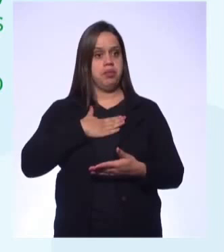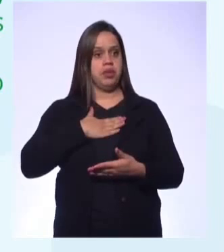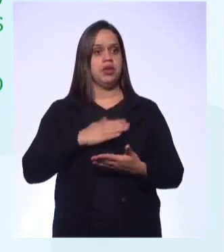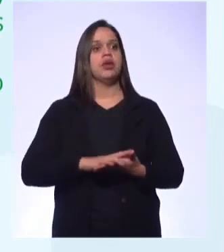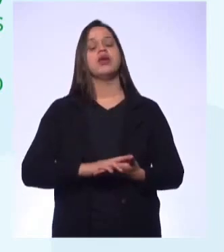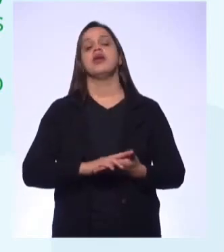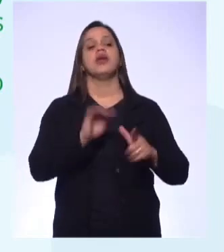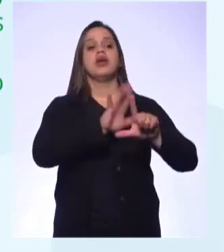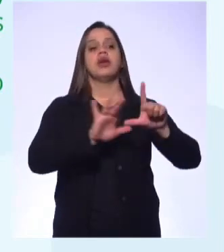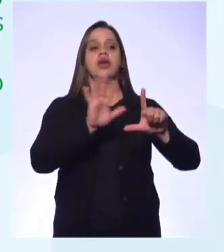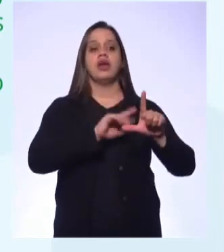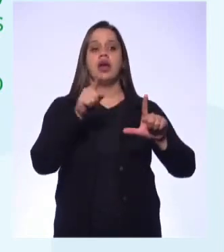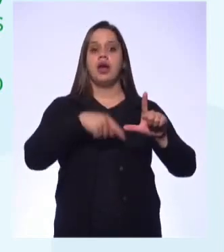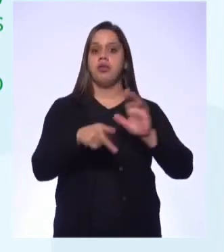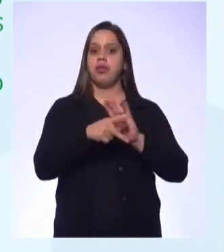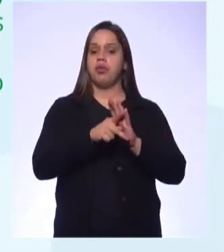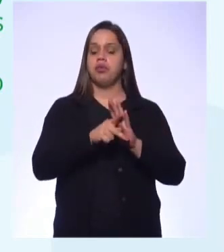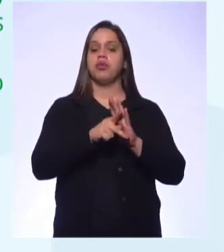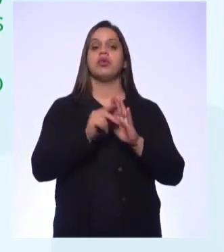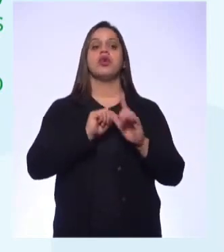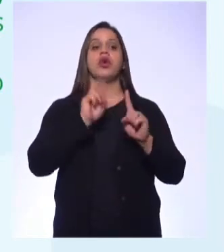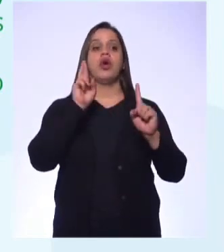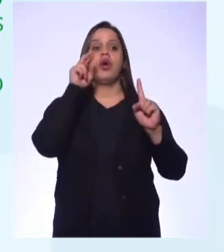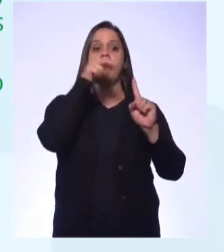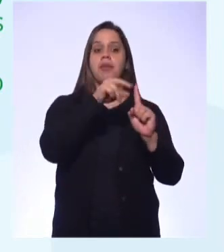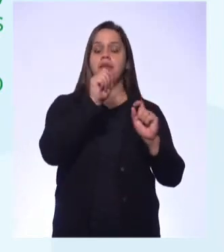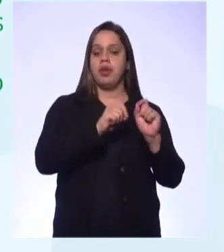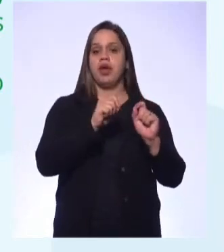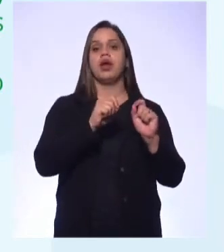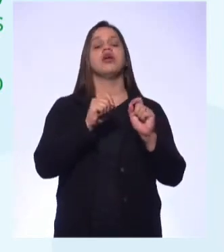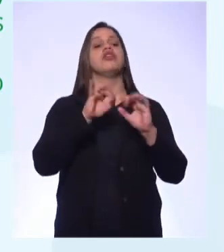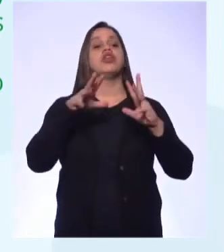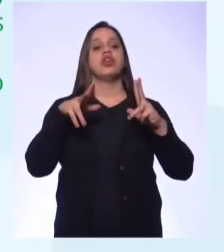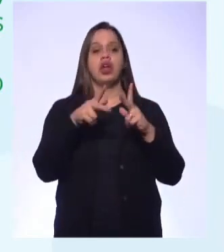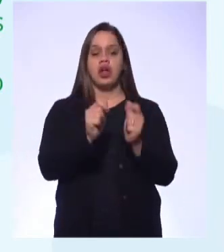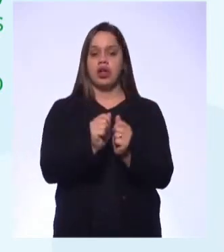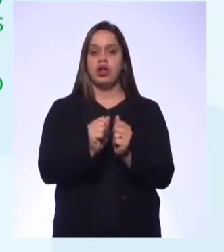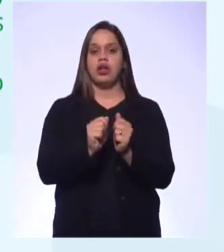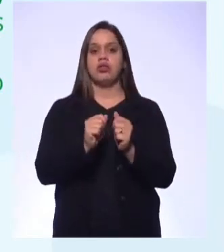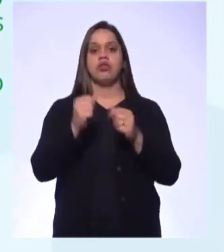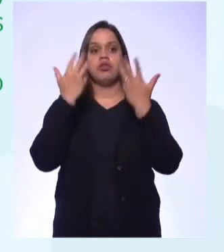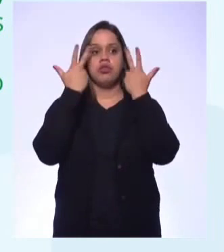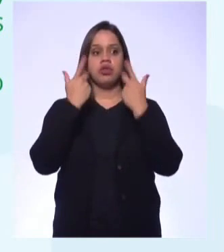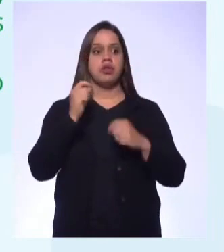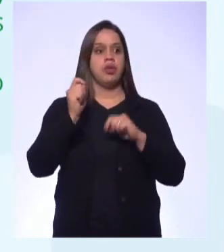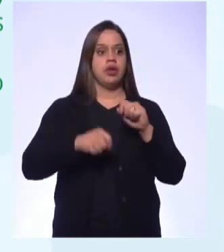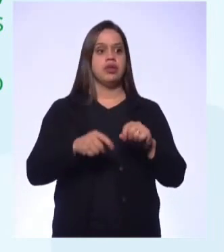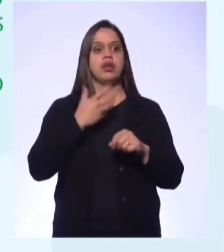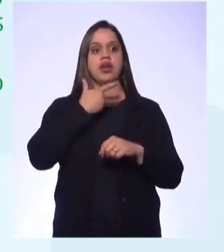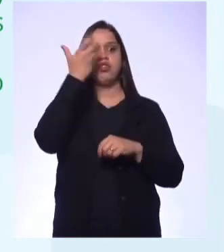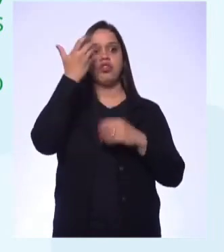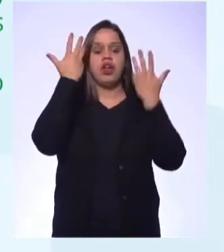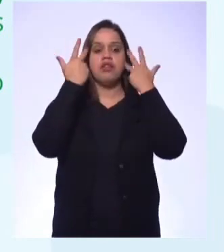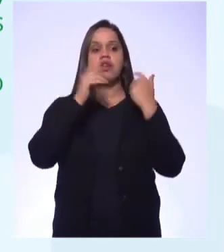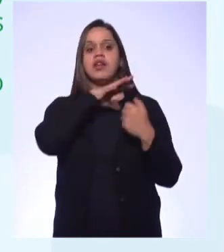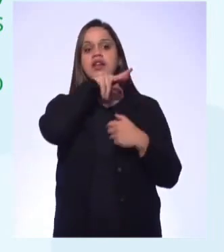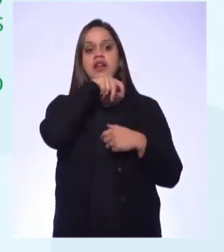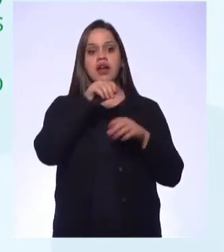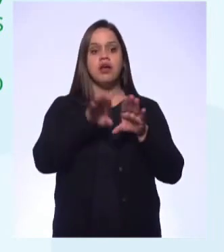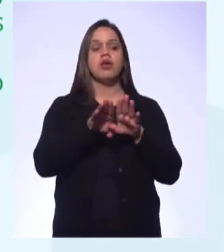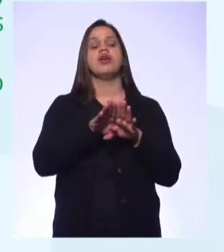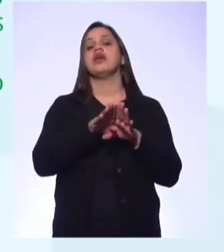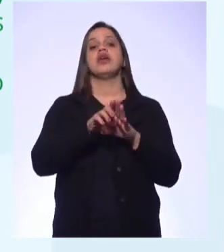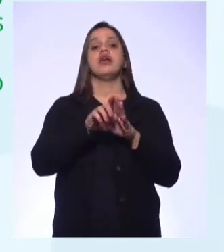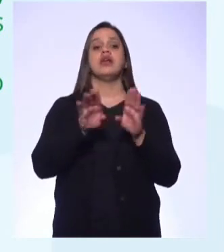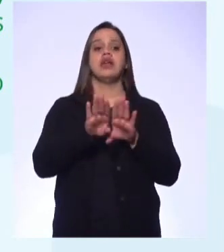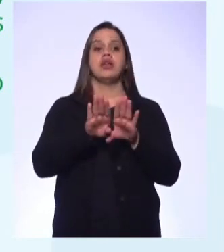aos animais deste continente, como girafa, leão e rinoceronte. Os 2 últimos mais conhecidos lá, fui pesquisar isso, tá? Então, leão e rinoceronte é